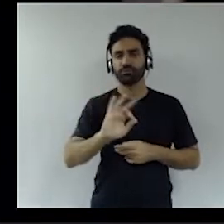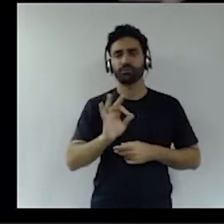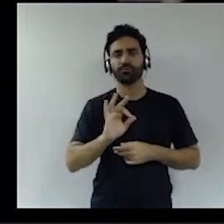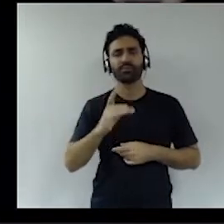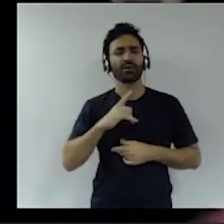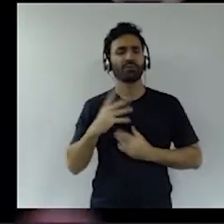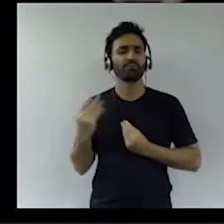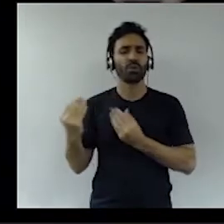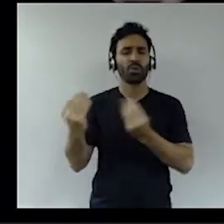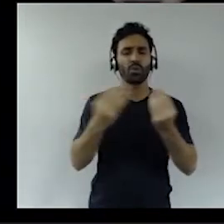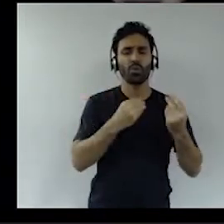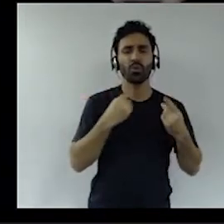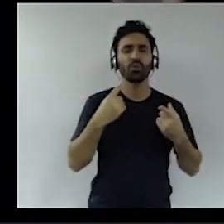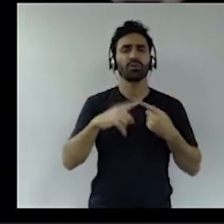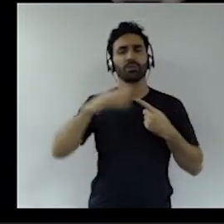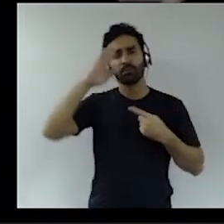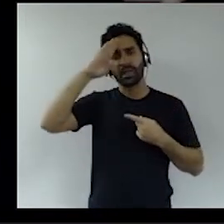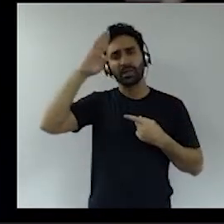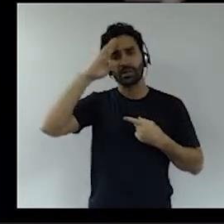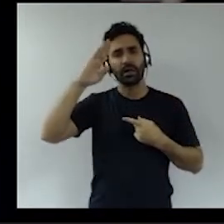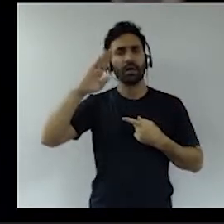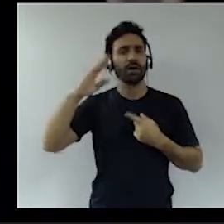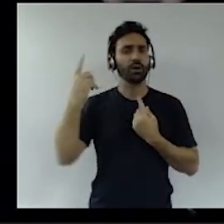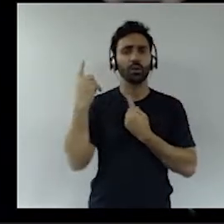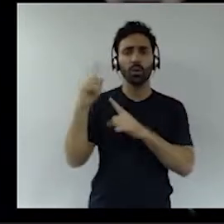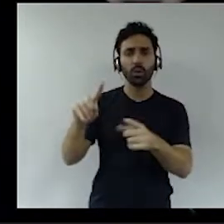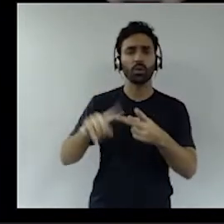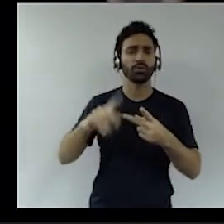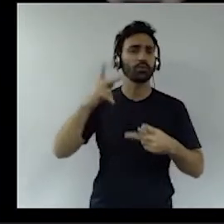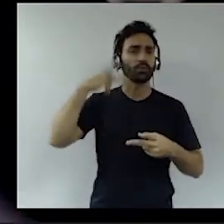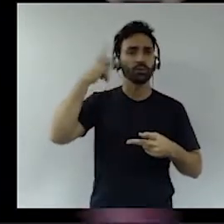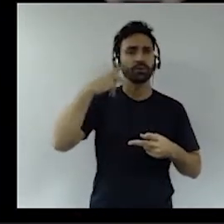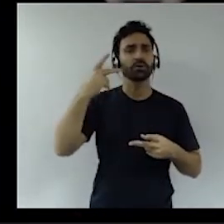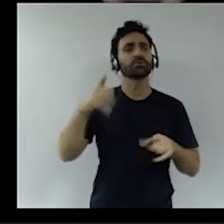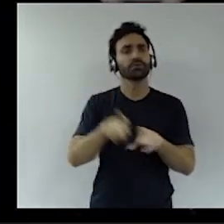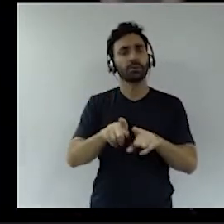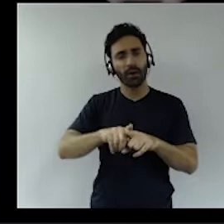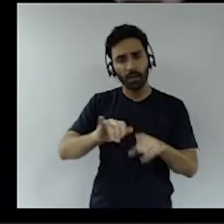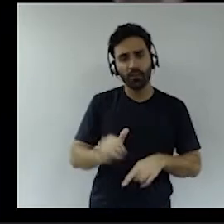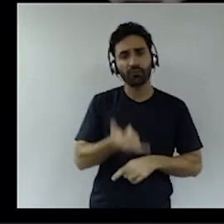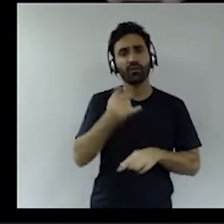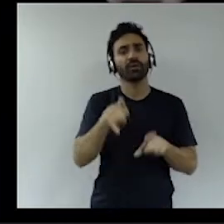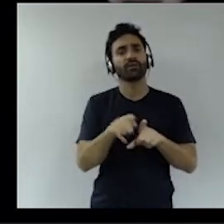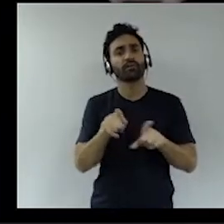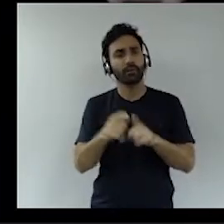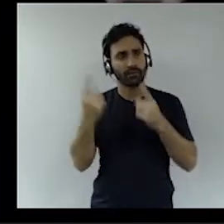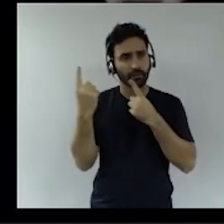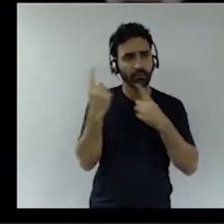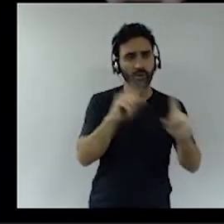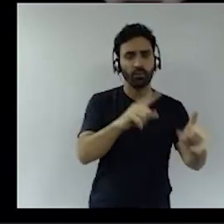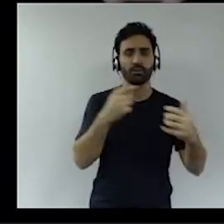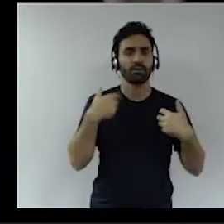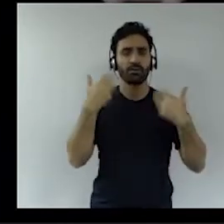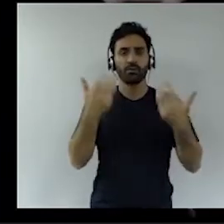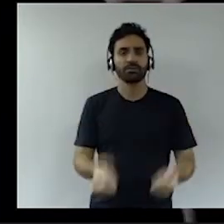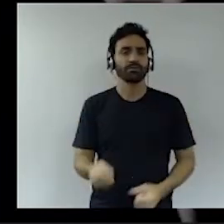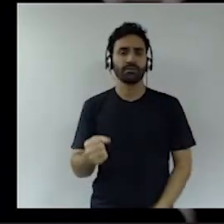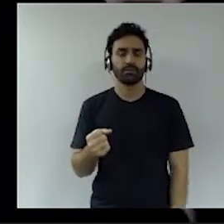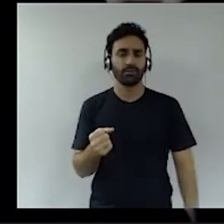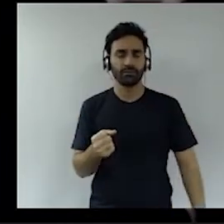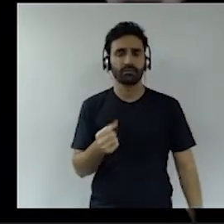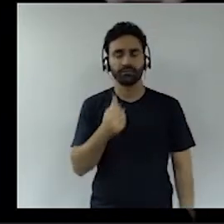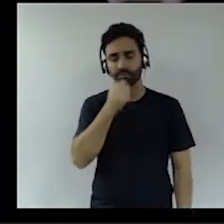Muitos militares se revoltaram, políticos que se aproveitaram daquilo para combater a estrutura governamental que estava em